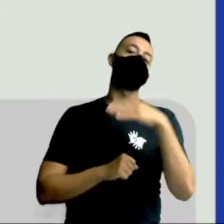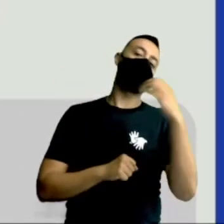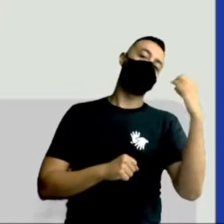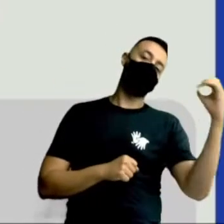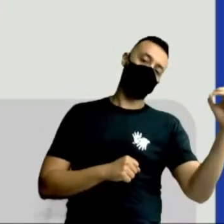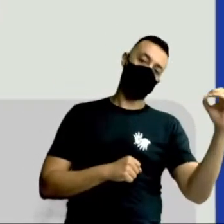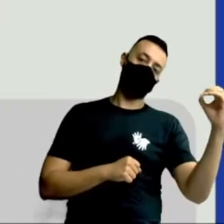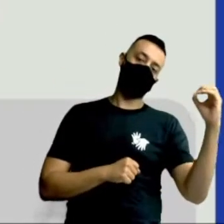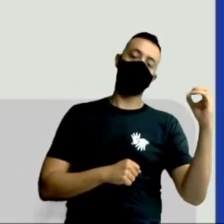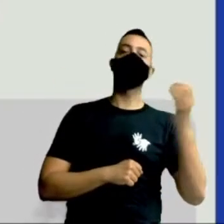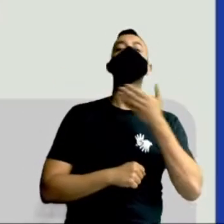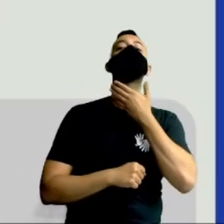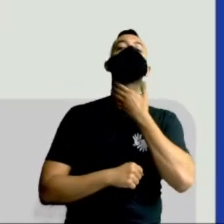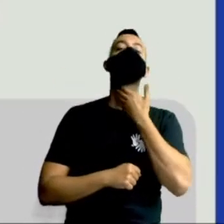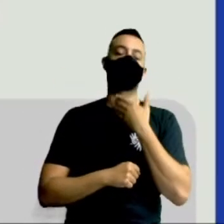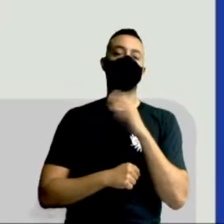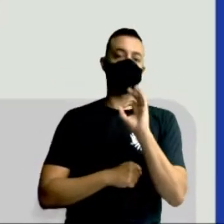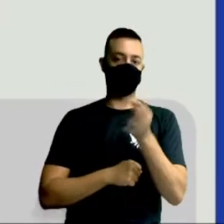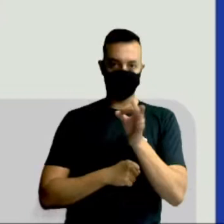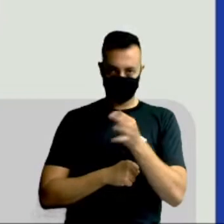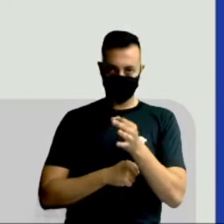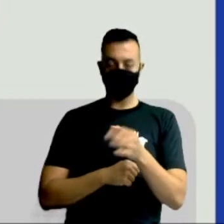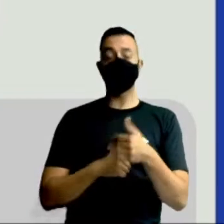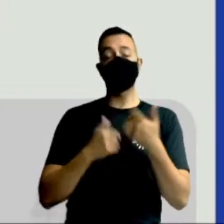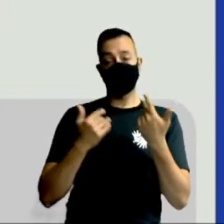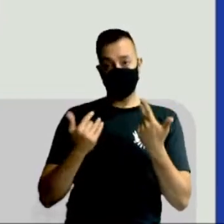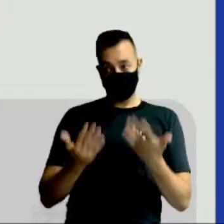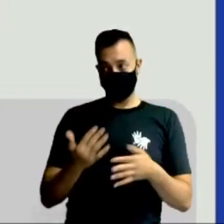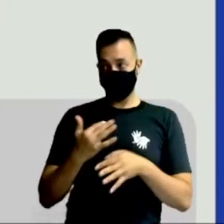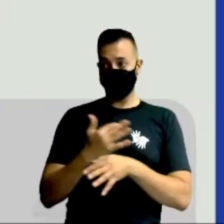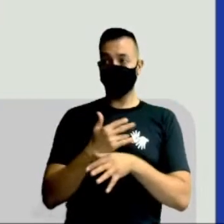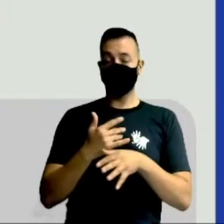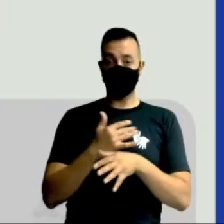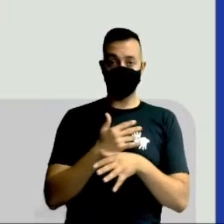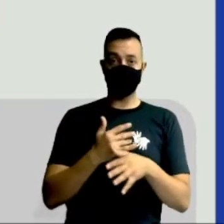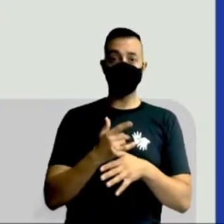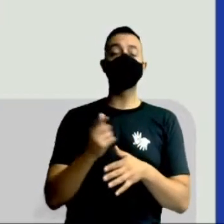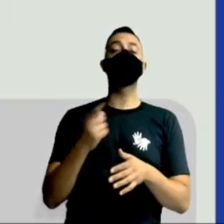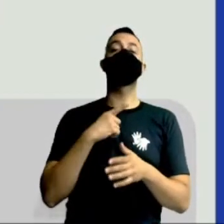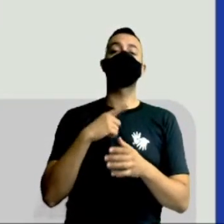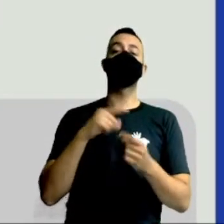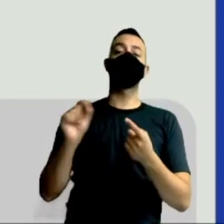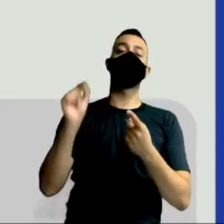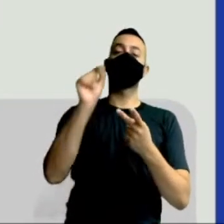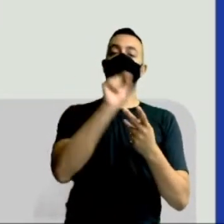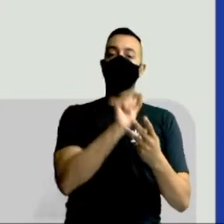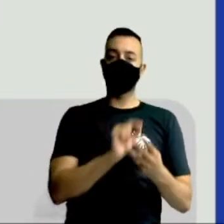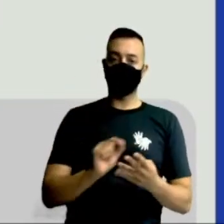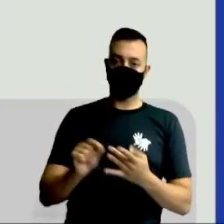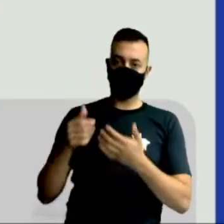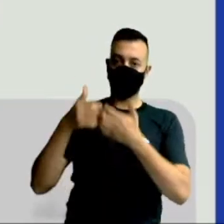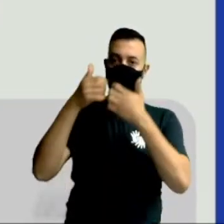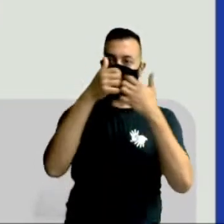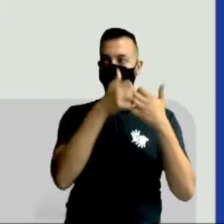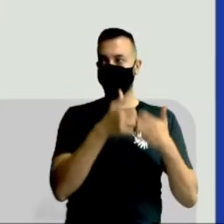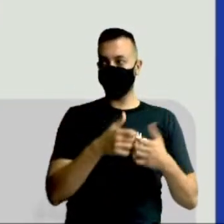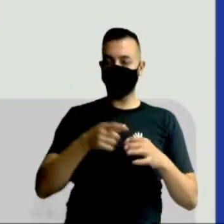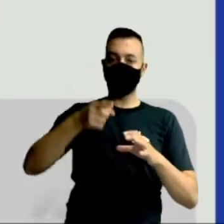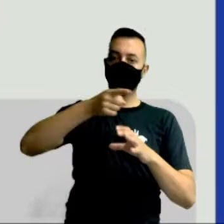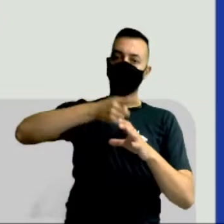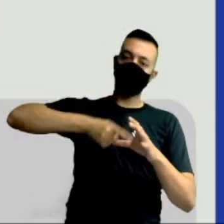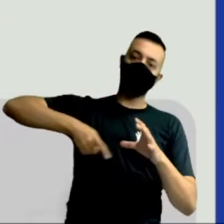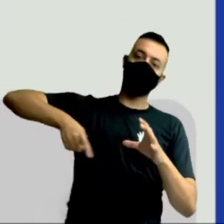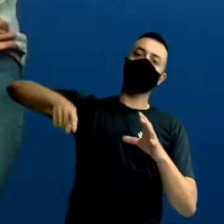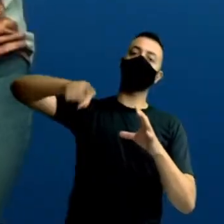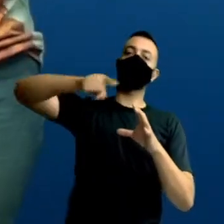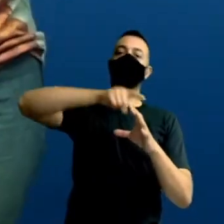oeste, Compombos, tá certo? Então, são essas cidades que ficam aí ao redor, circulando